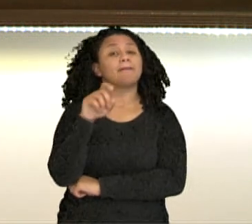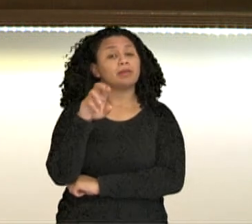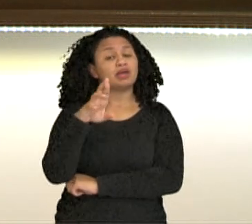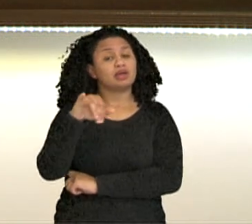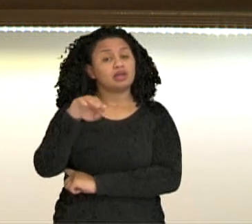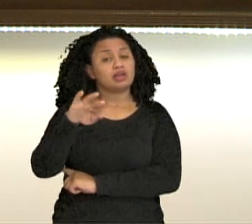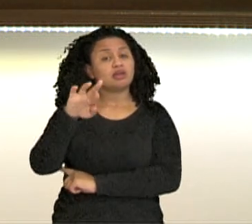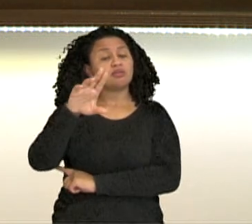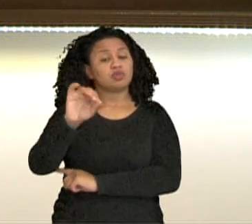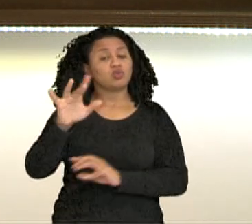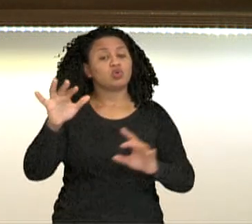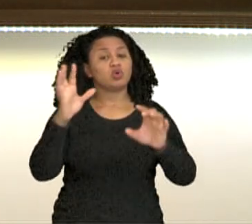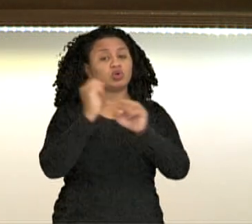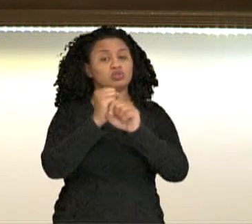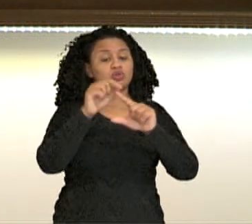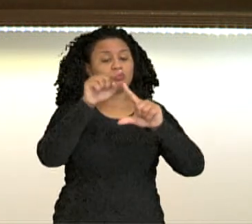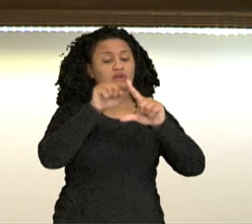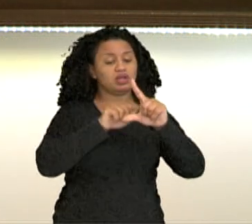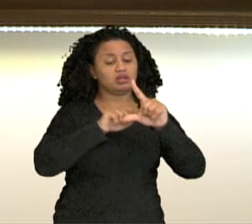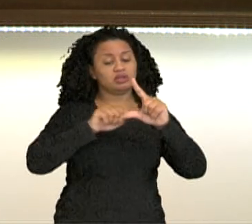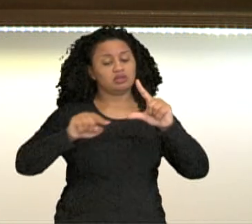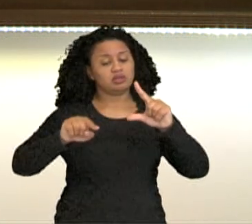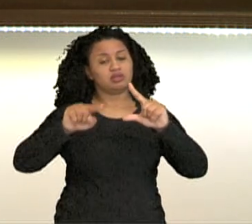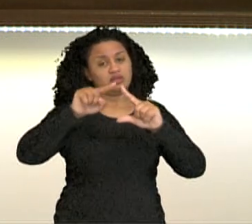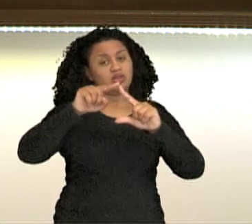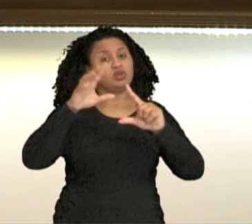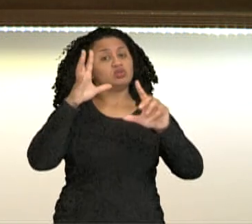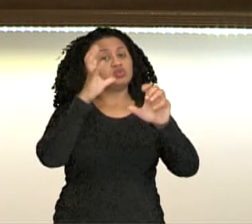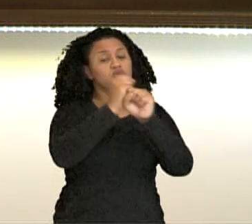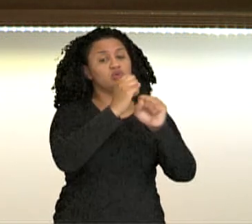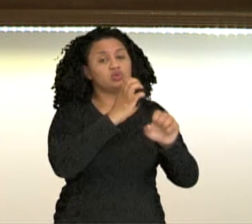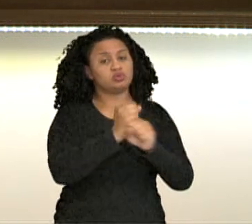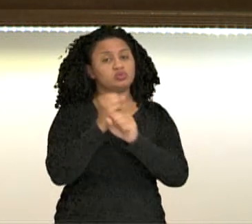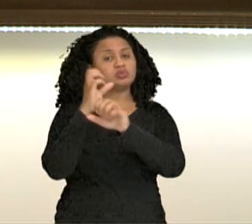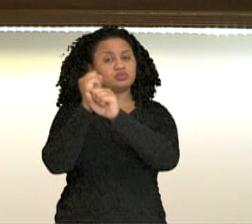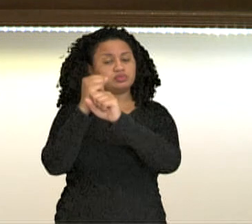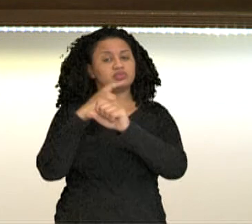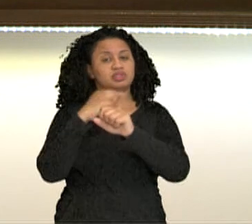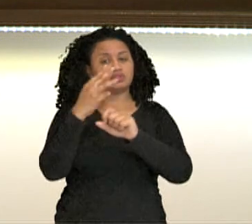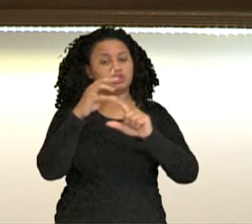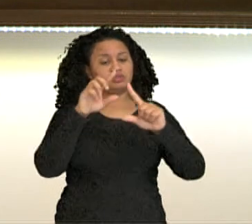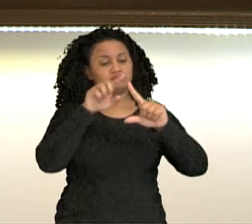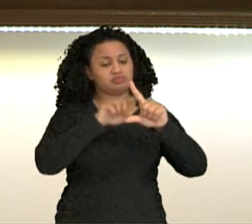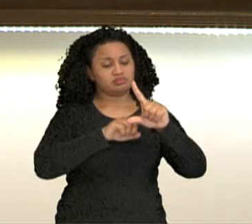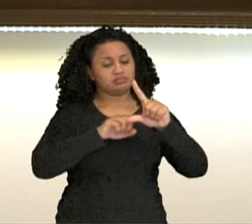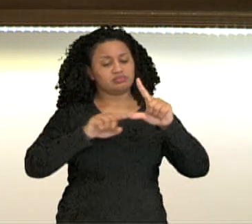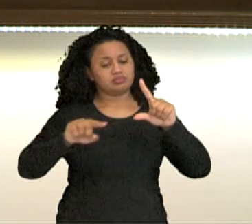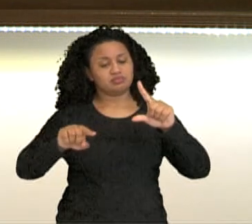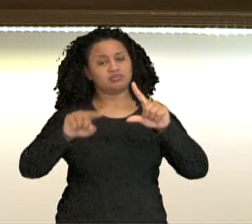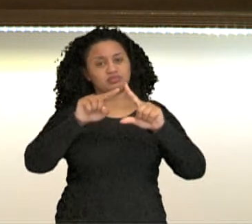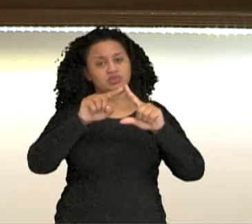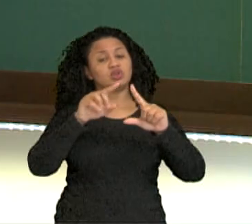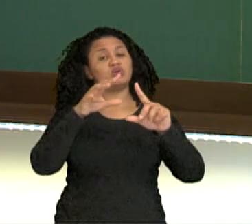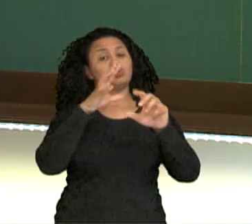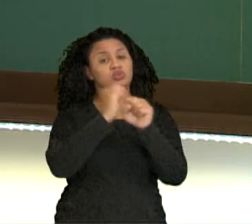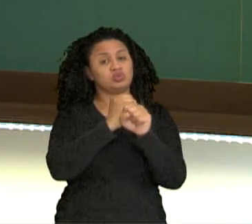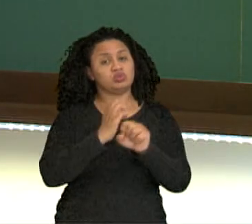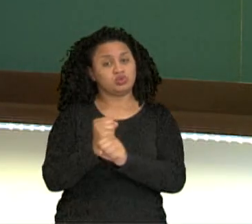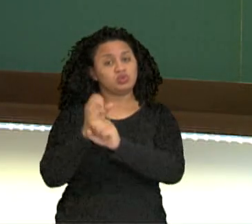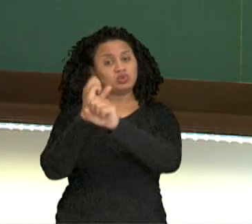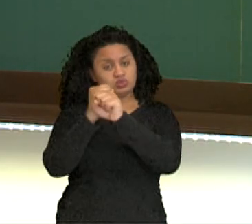é a soma das medidas dos lados. Eu tenho 3 lados, então eu vou somar o lado